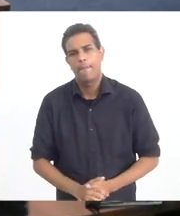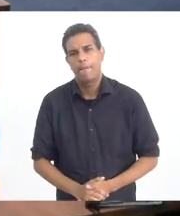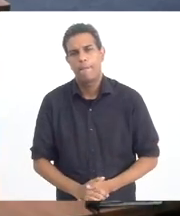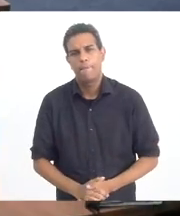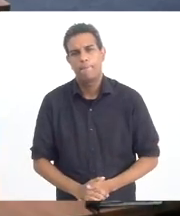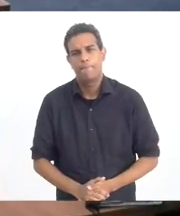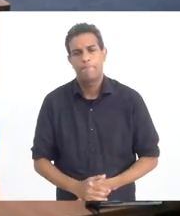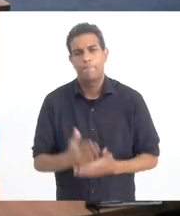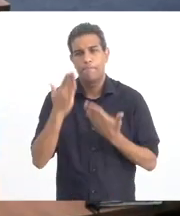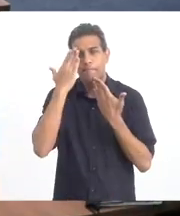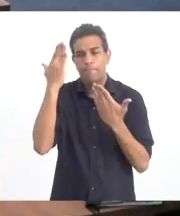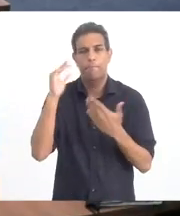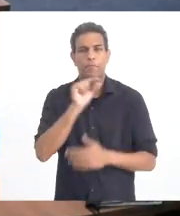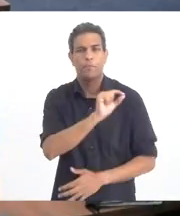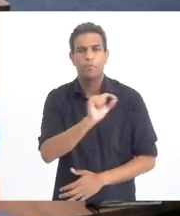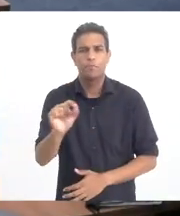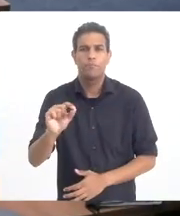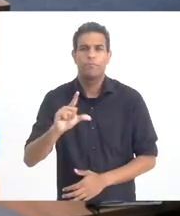o Coronel Salema,